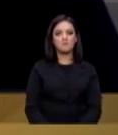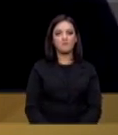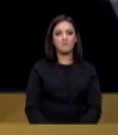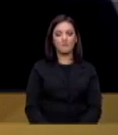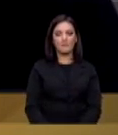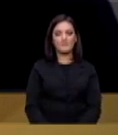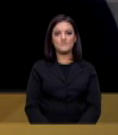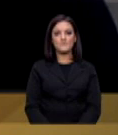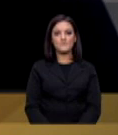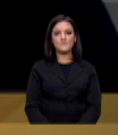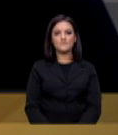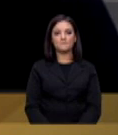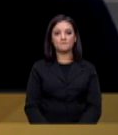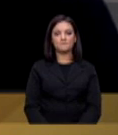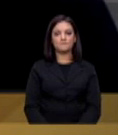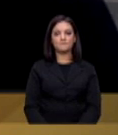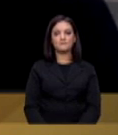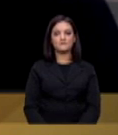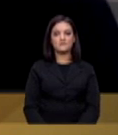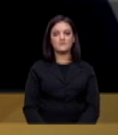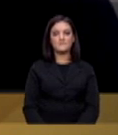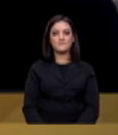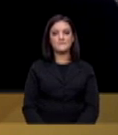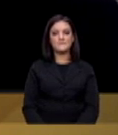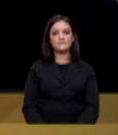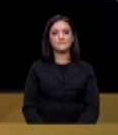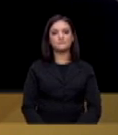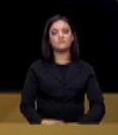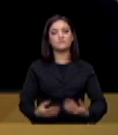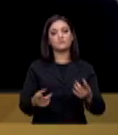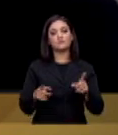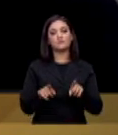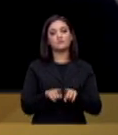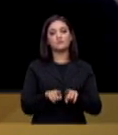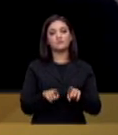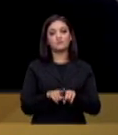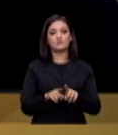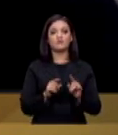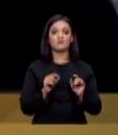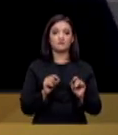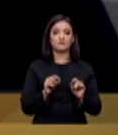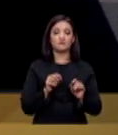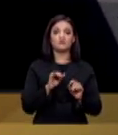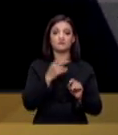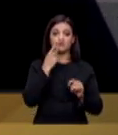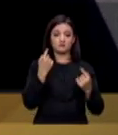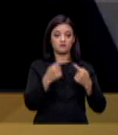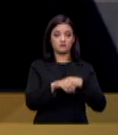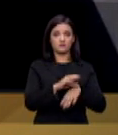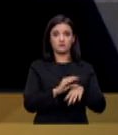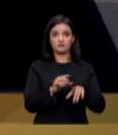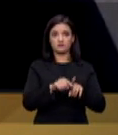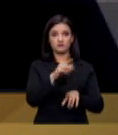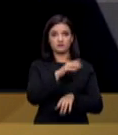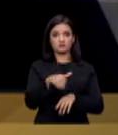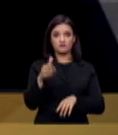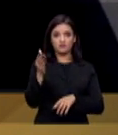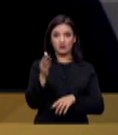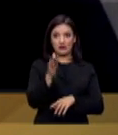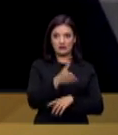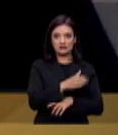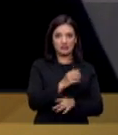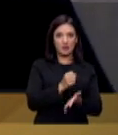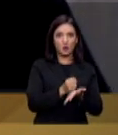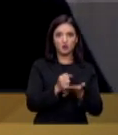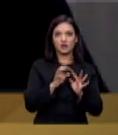observadas em face da declaração de constitucionalidade e da respectiva nulidade de todas essas